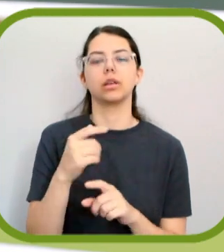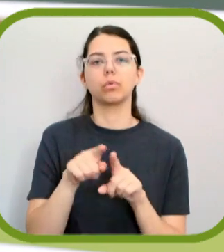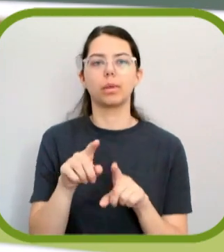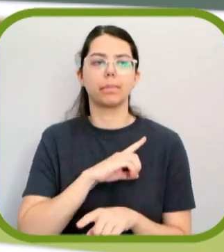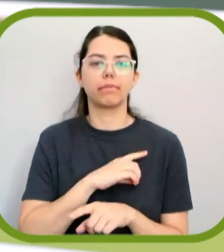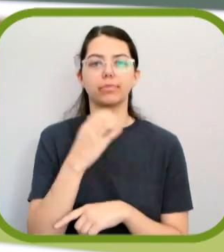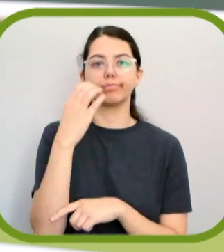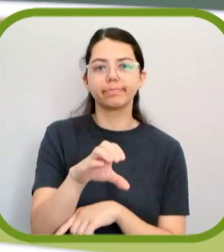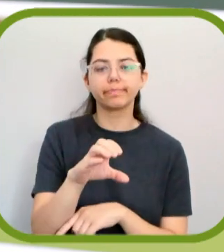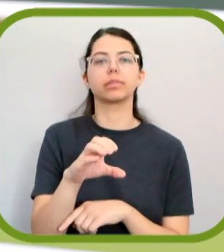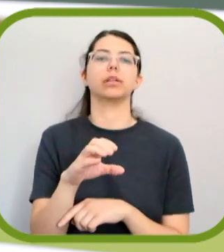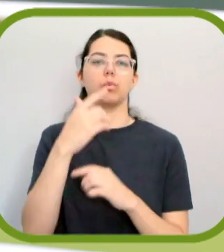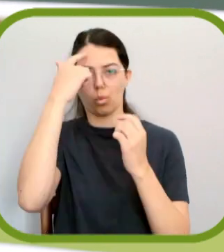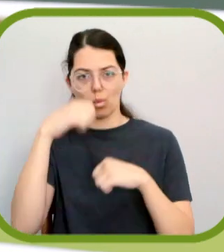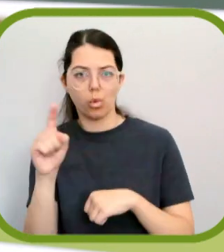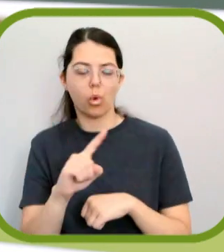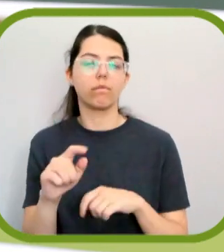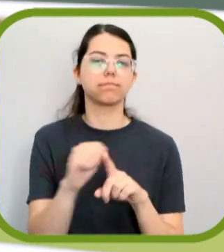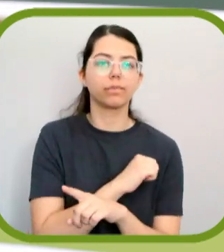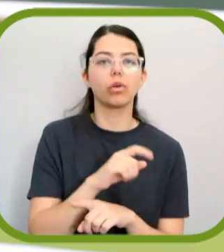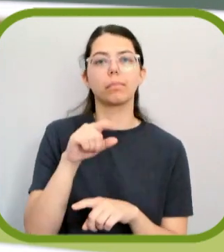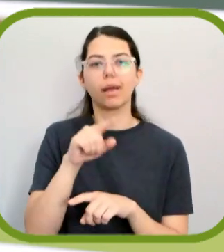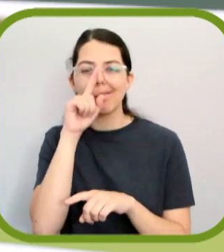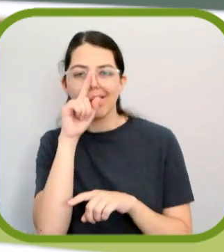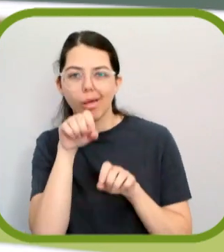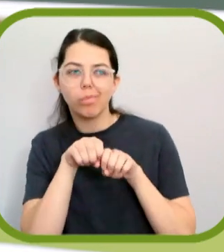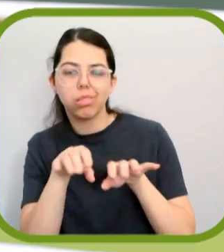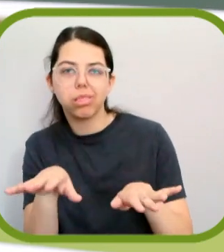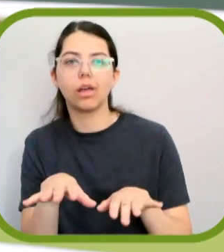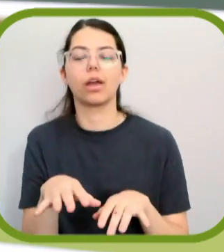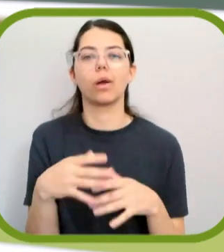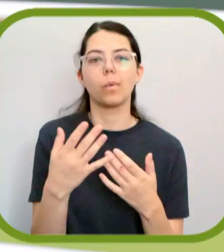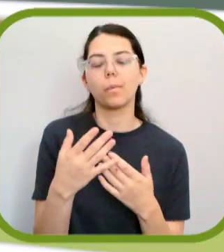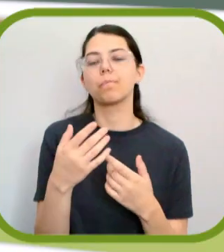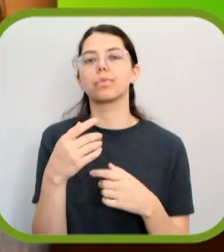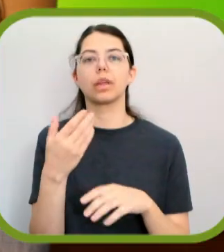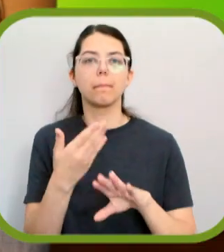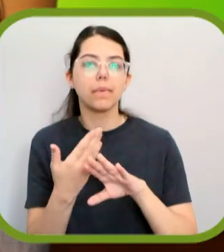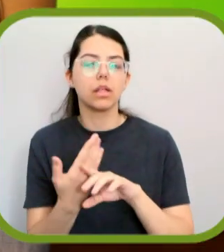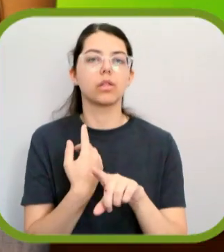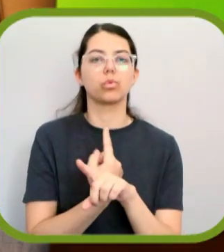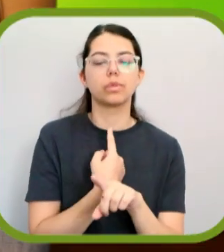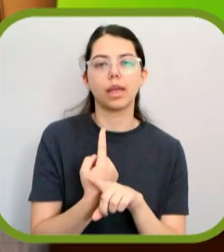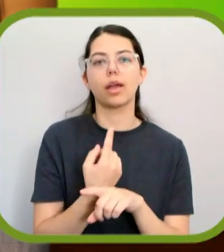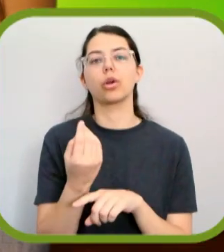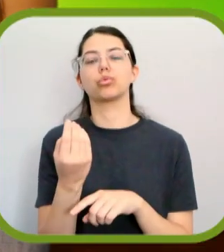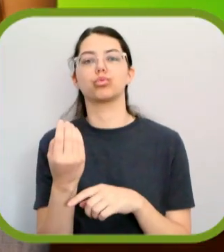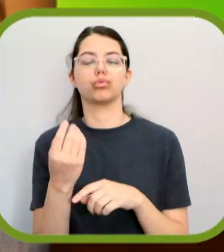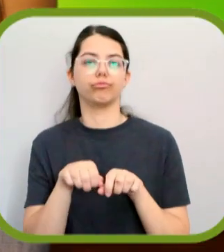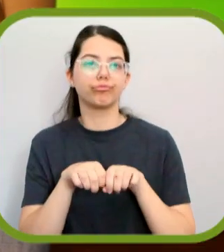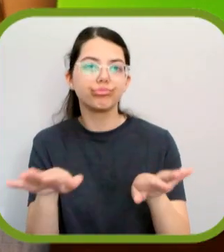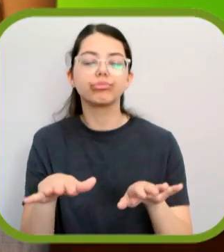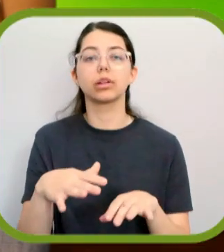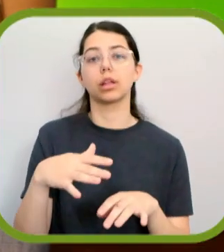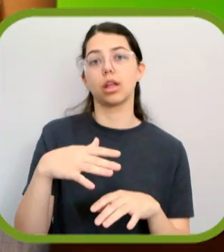portanto no caso de partilha não consensual de imagens íntimas, páginas falsas, páginas de boatos, são denunciadas com alguma frequência, sites pornográficos